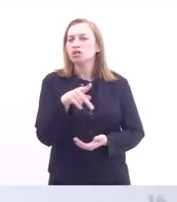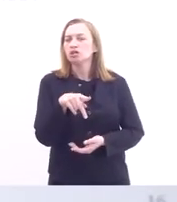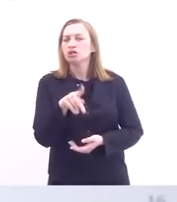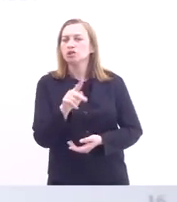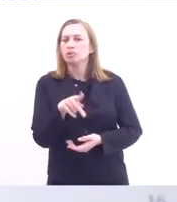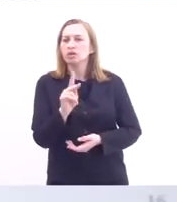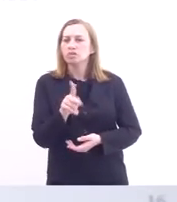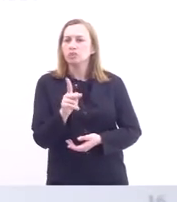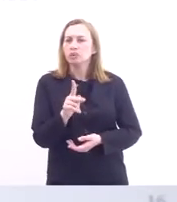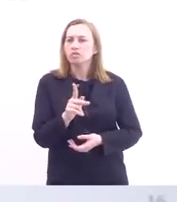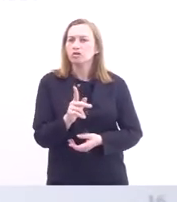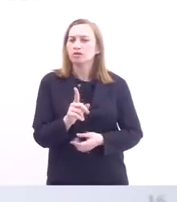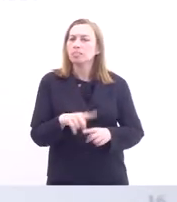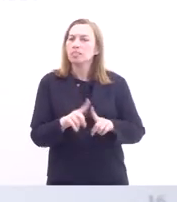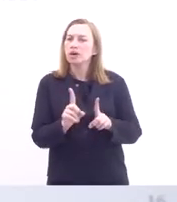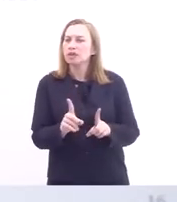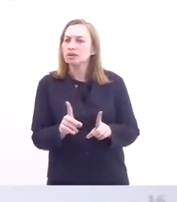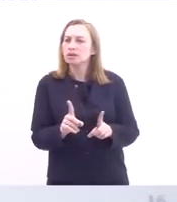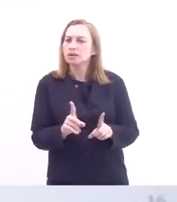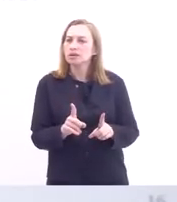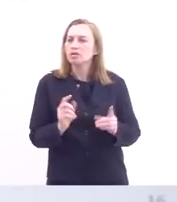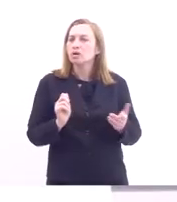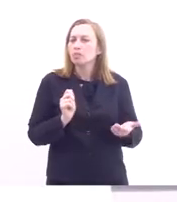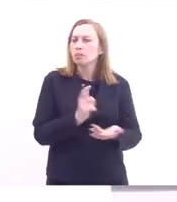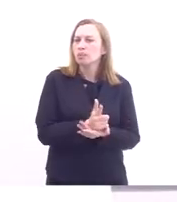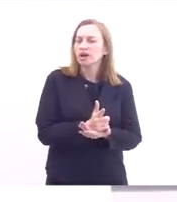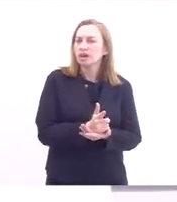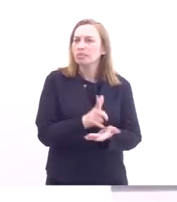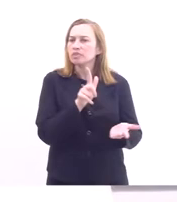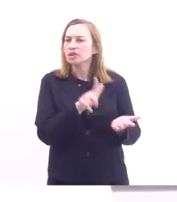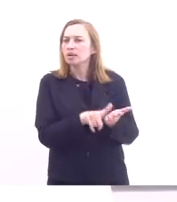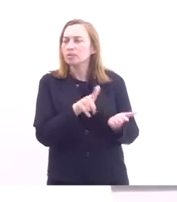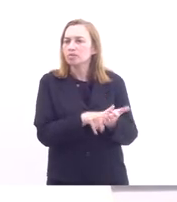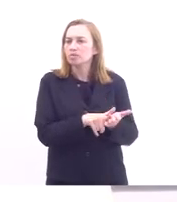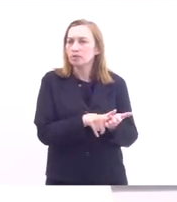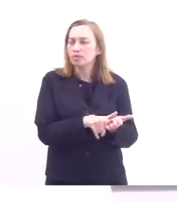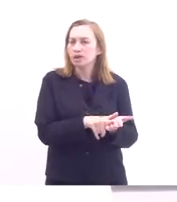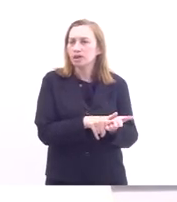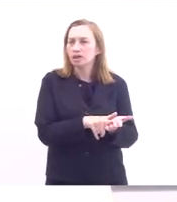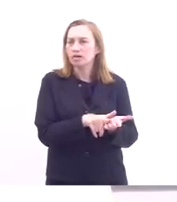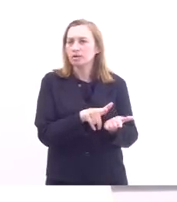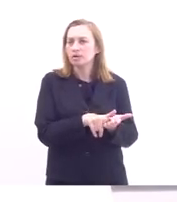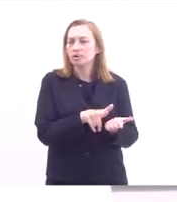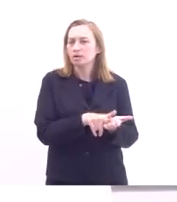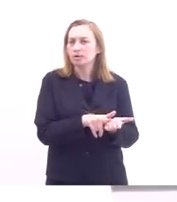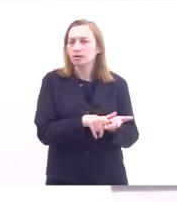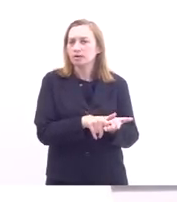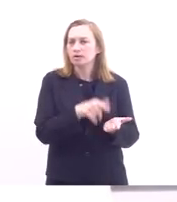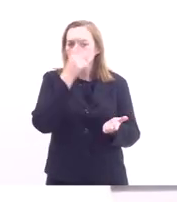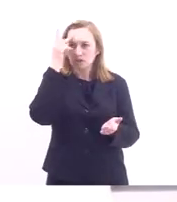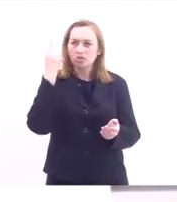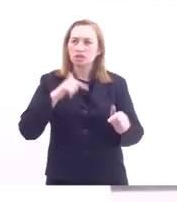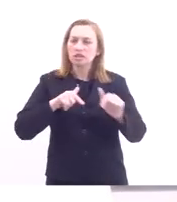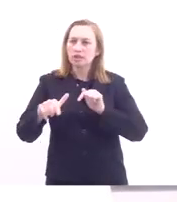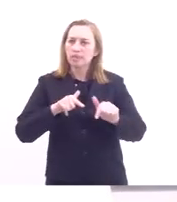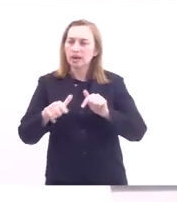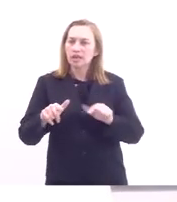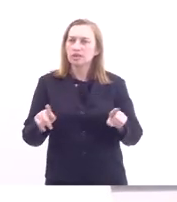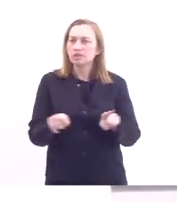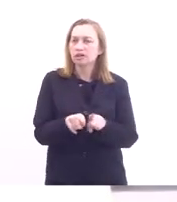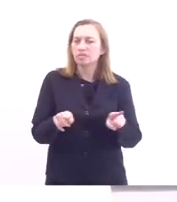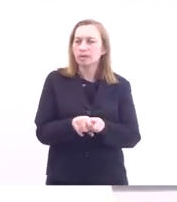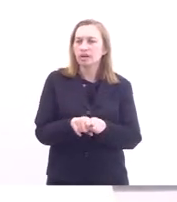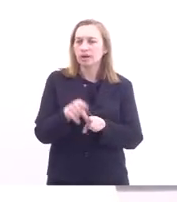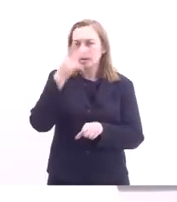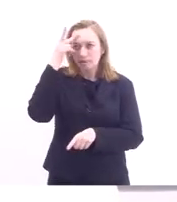royalties, mas o pagamento da folha de inativo e pensionistas é feito principalmente com os